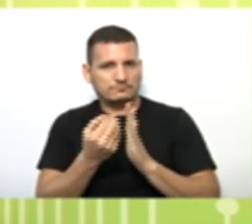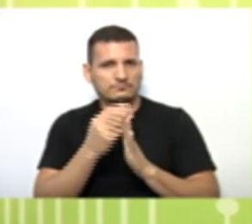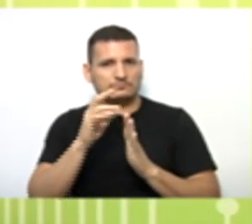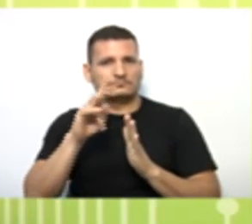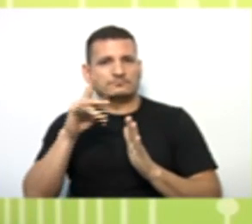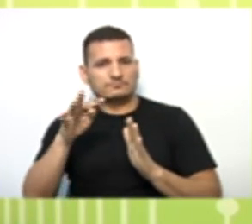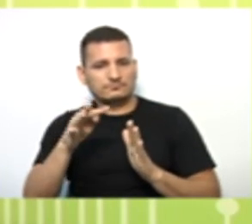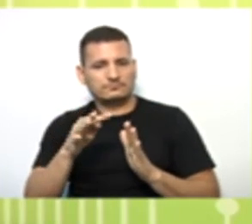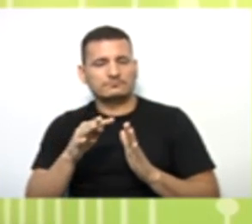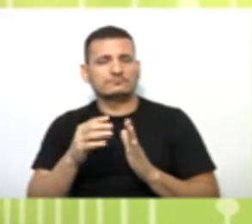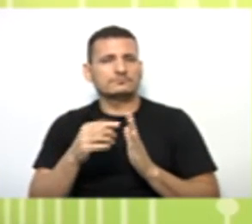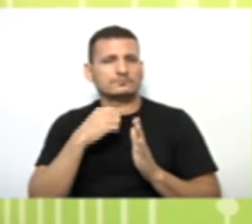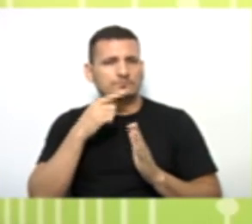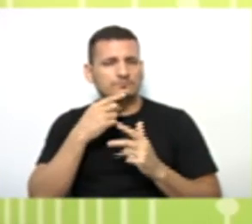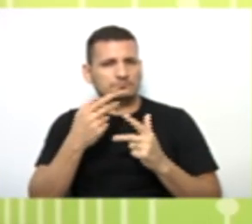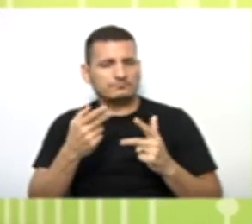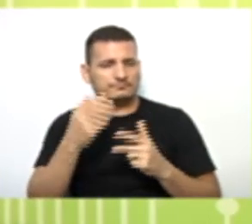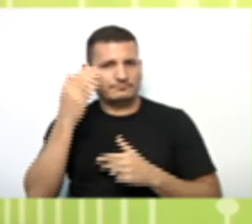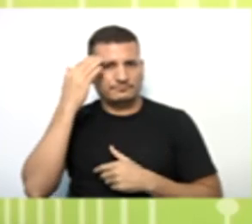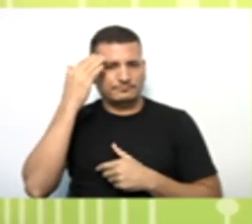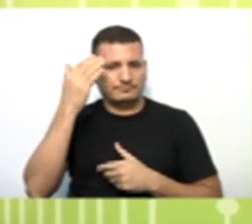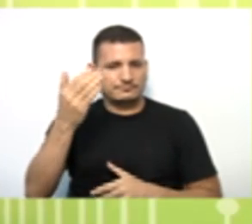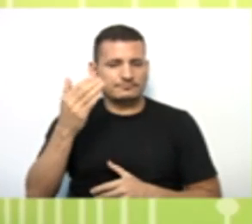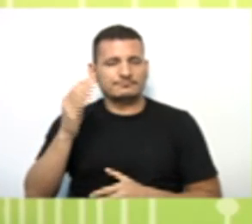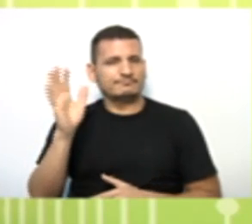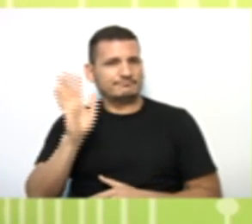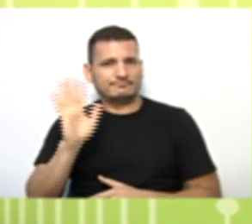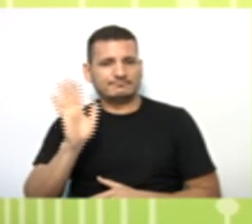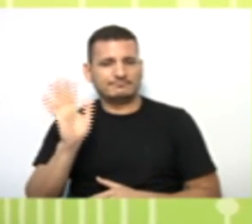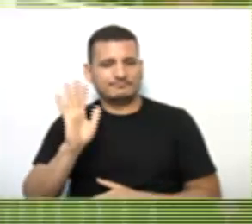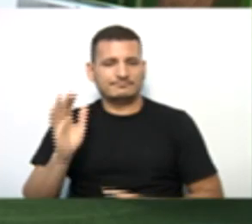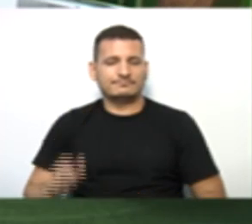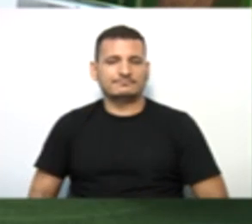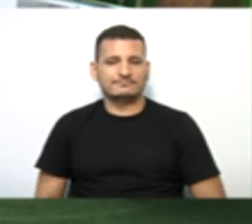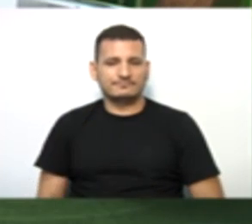falar para mim o que vocês estão passando. E muito obrigado e até a nossa próxima aula.